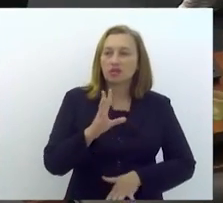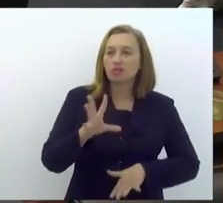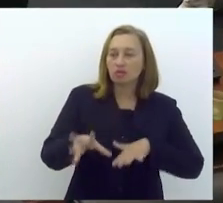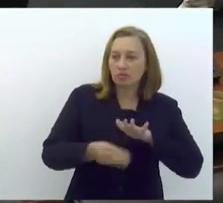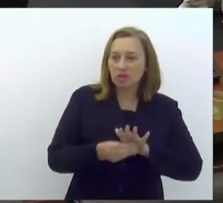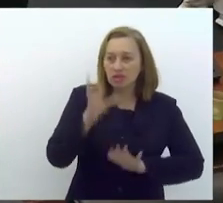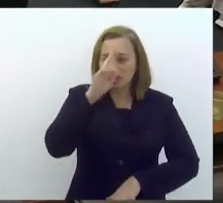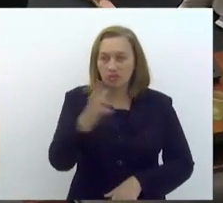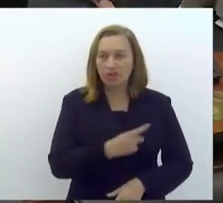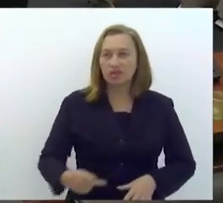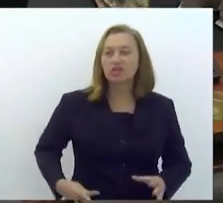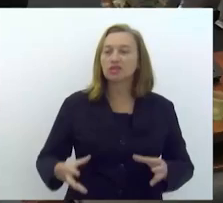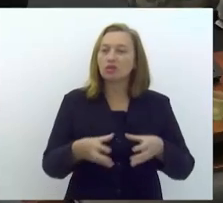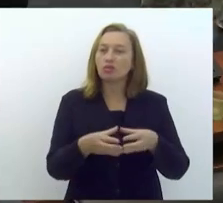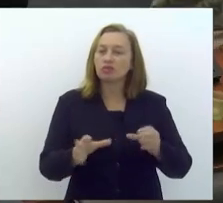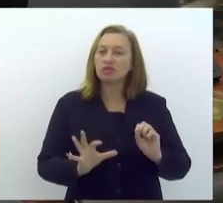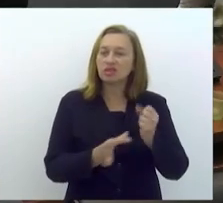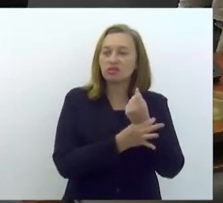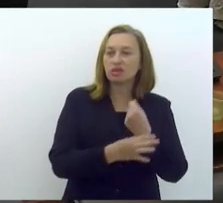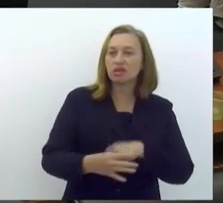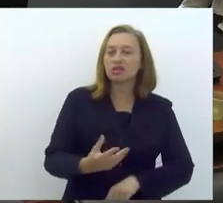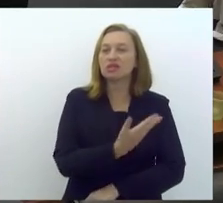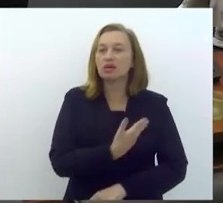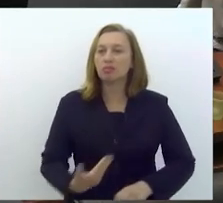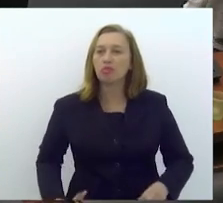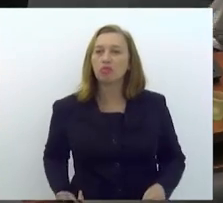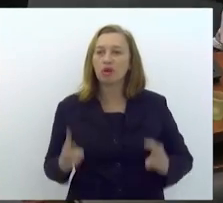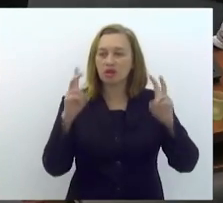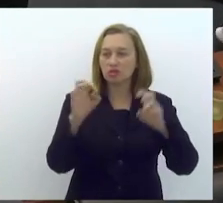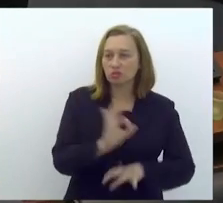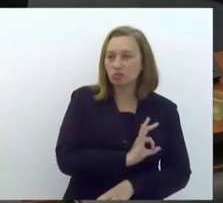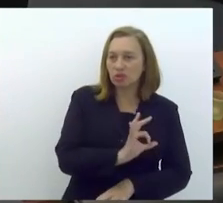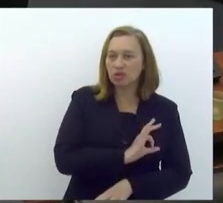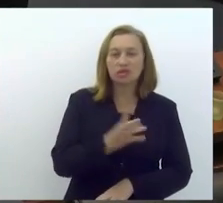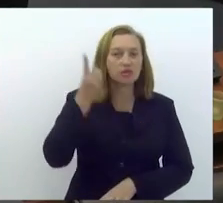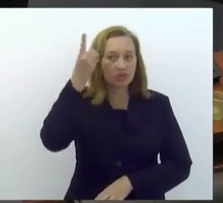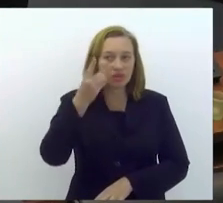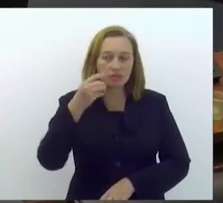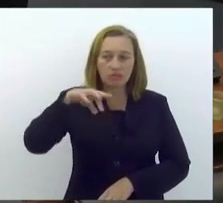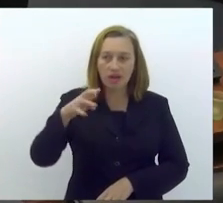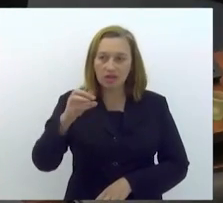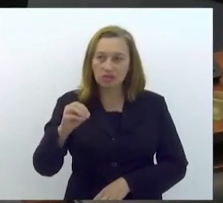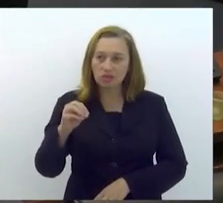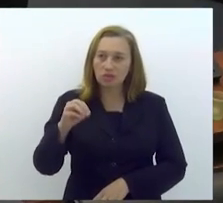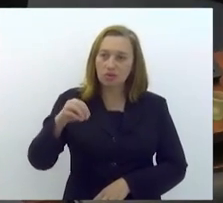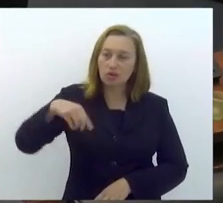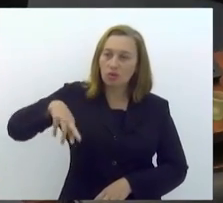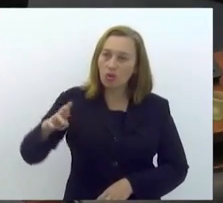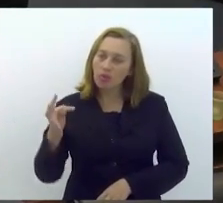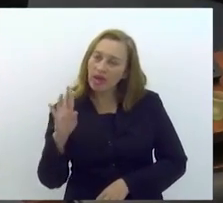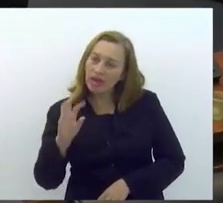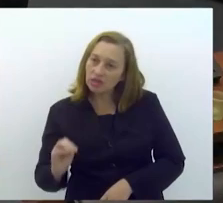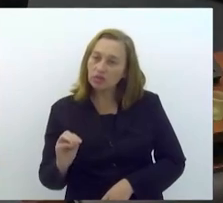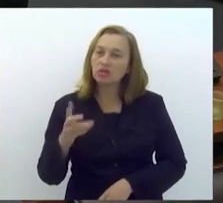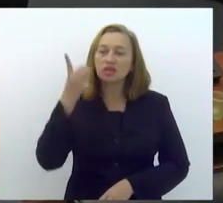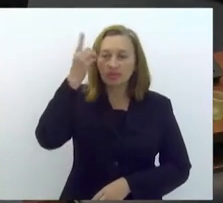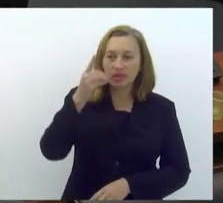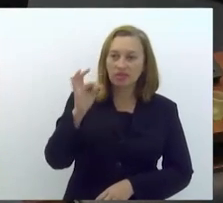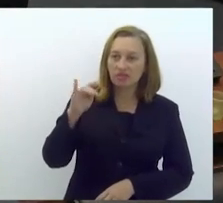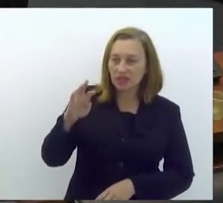pela comissão de Segurança Pública assuntos de polícia Deputado Márcio Gualberto Deputado Felipe